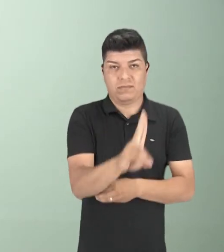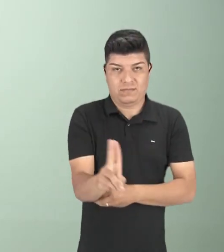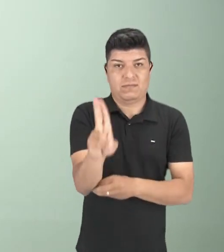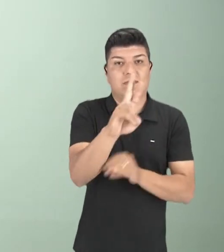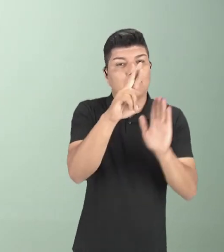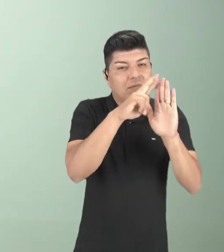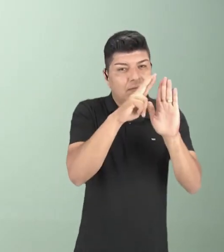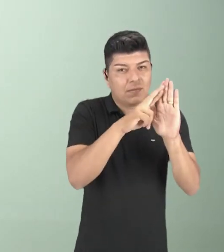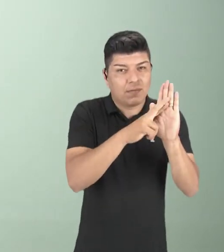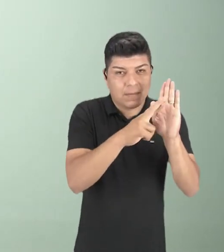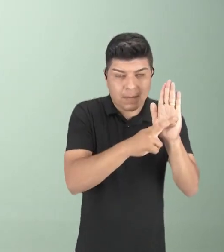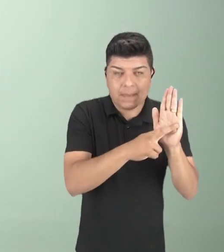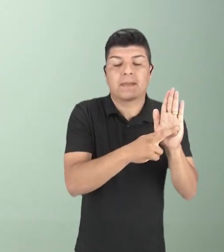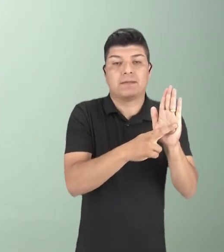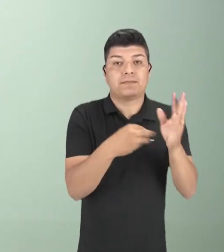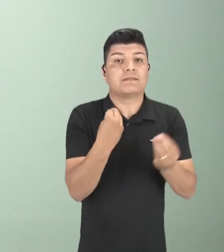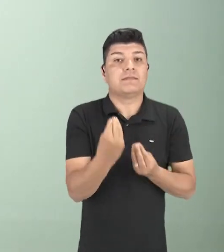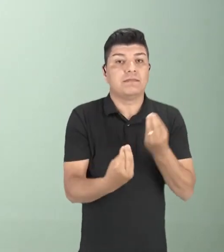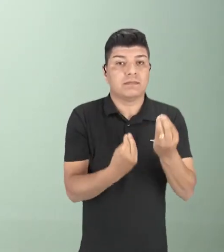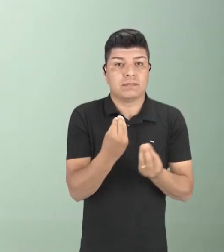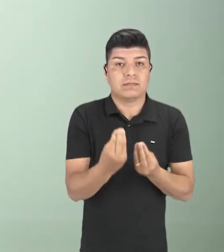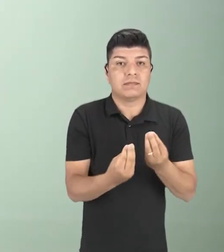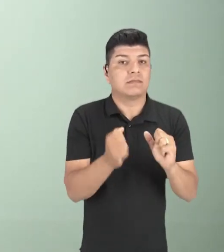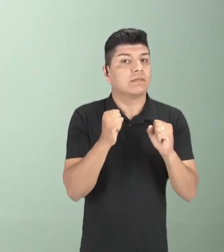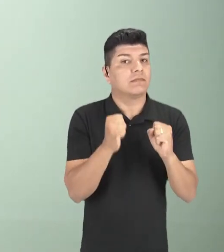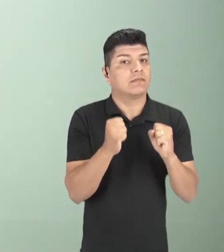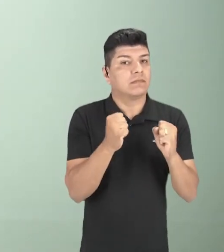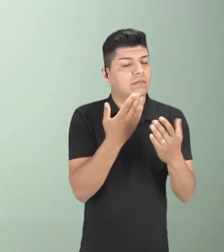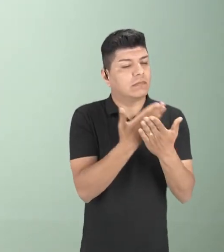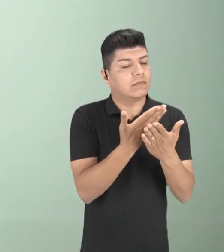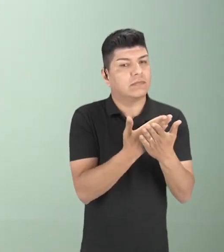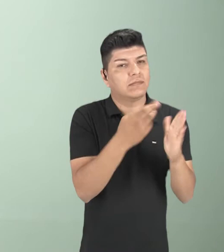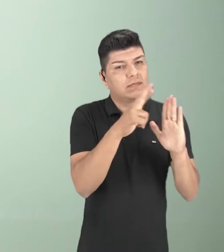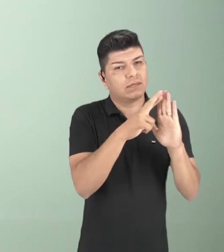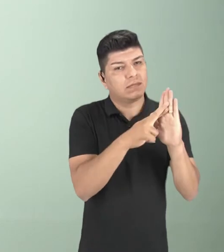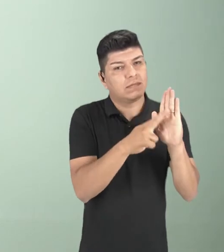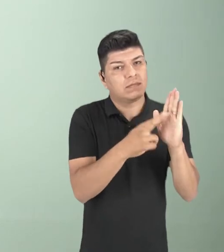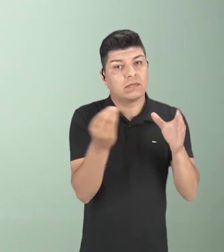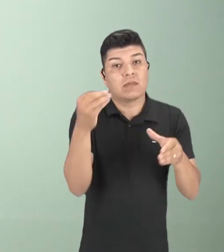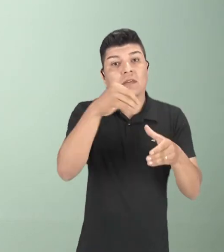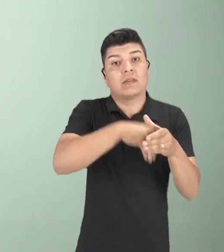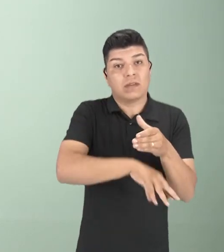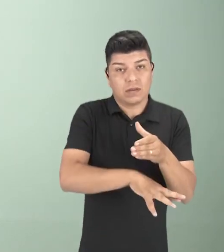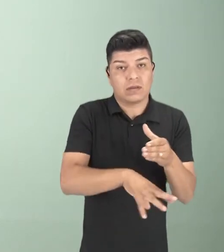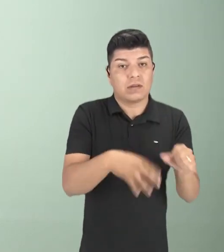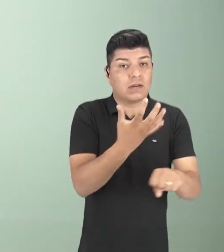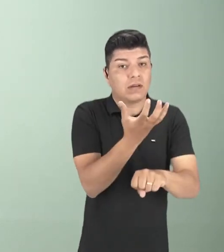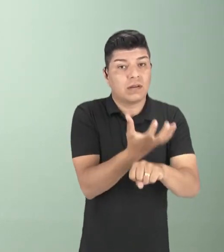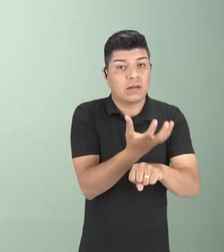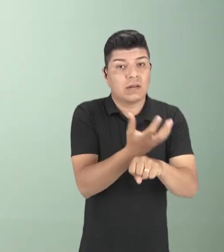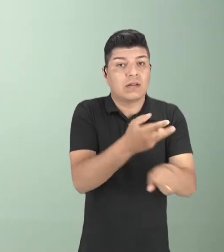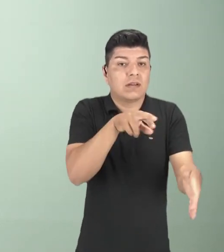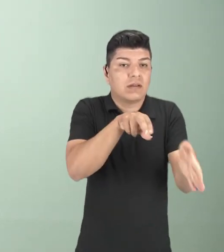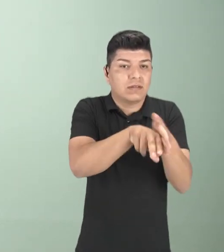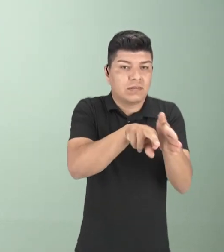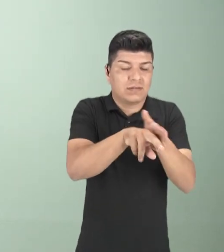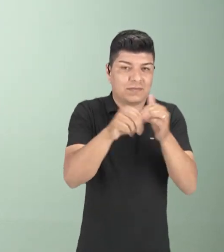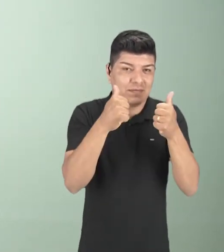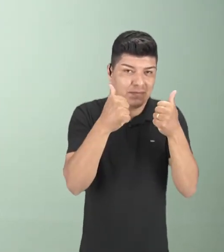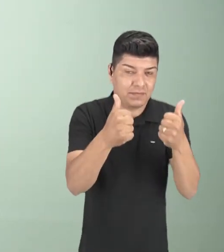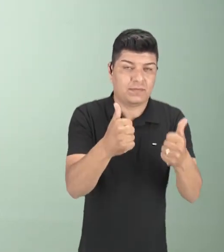essas regrinhas, tá? E como a gente pode estudar essas regrinhas dentro da disciplina de biologia, tudo